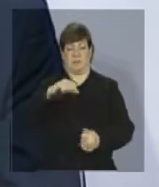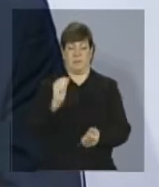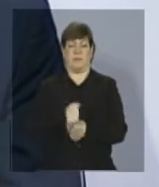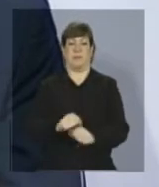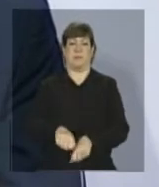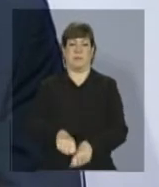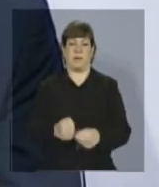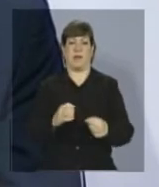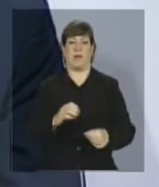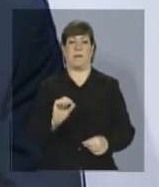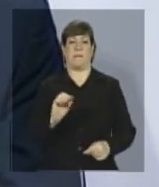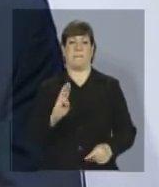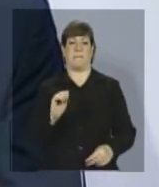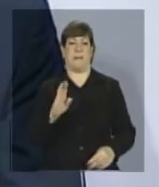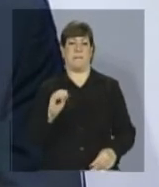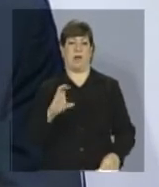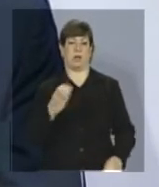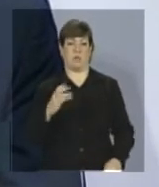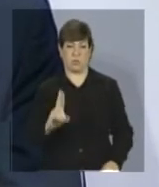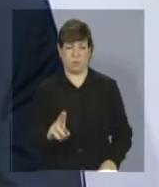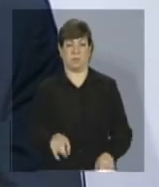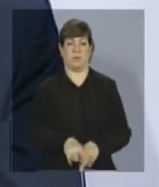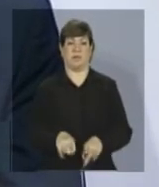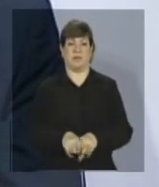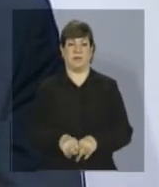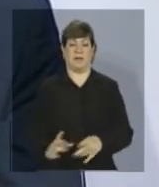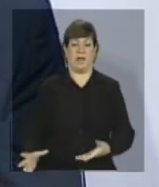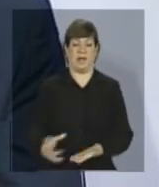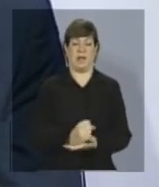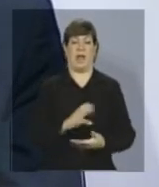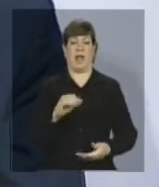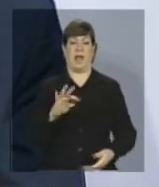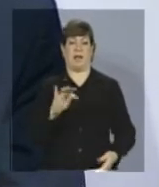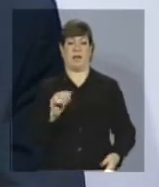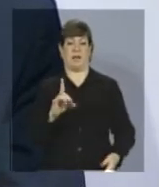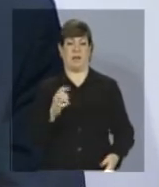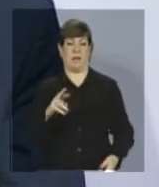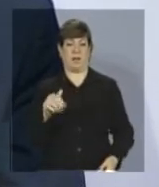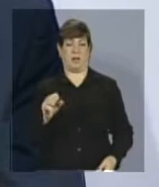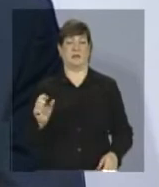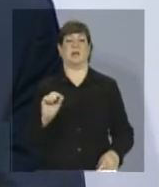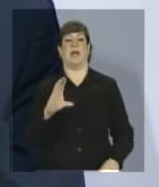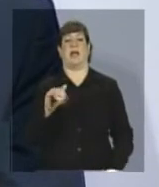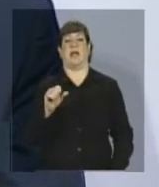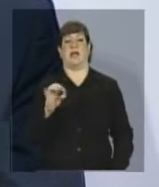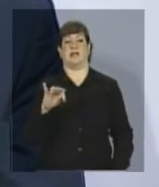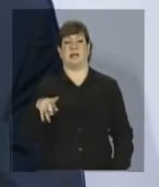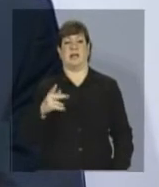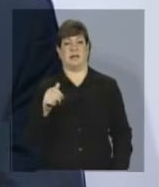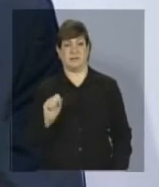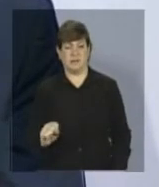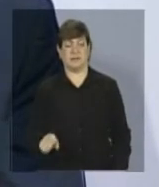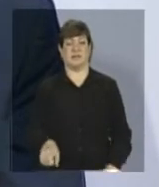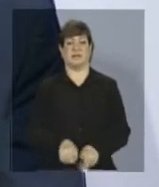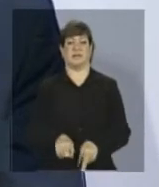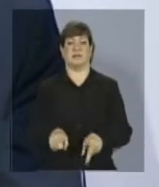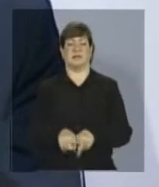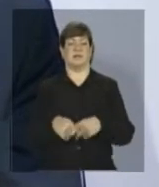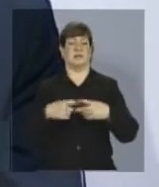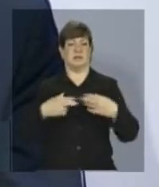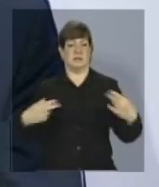tem catadoras de castanha do Brasil, tem a oportunidade de comercializar com sobrepreço